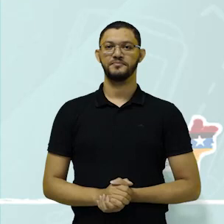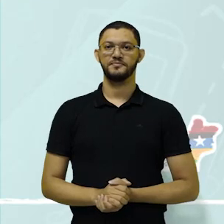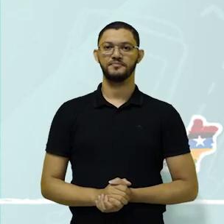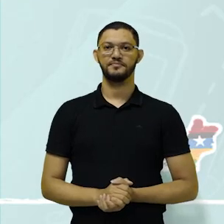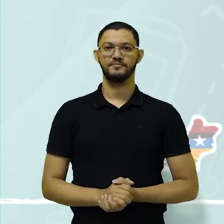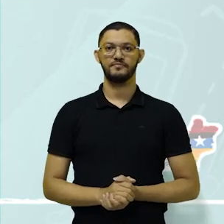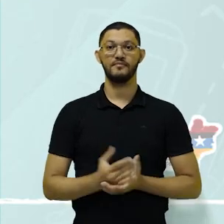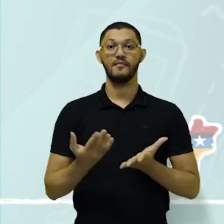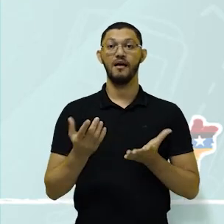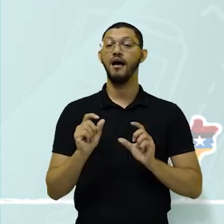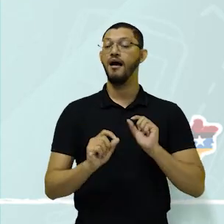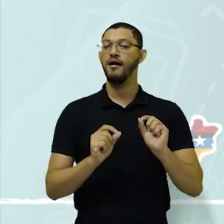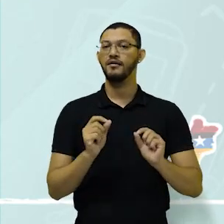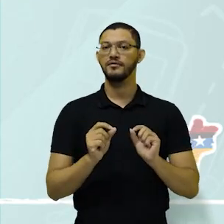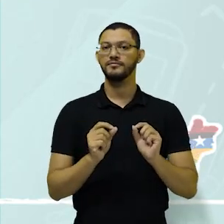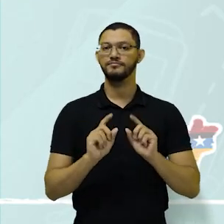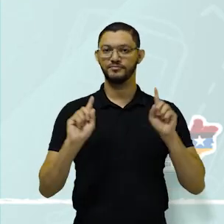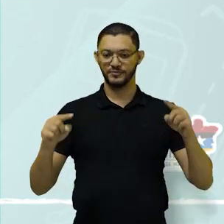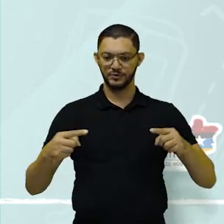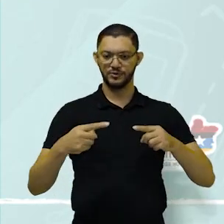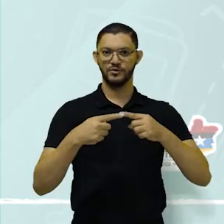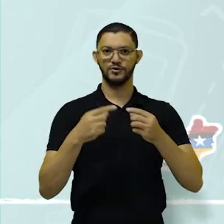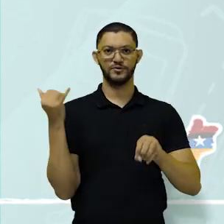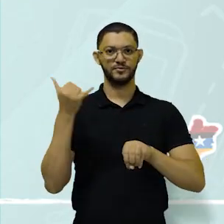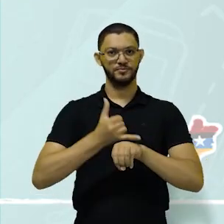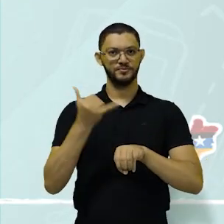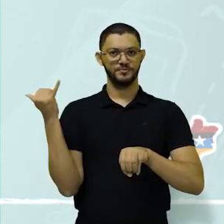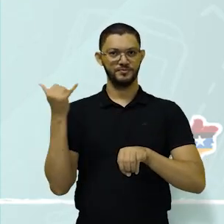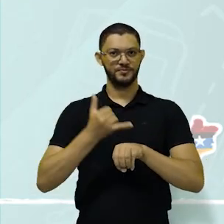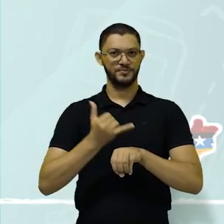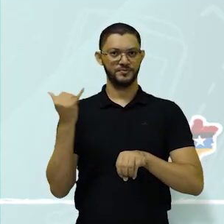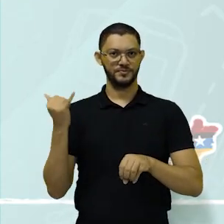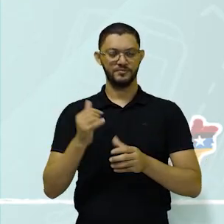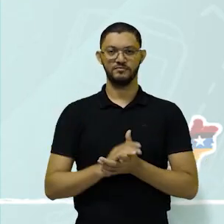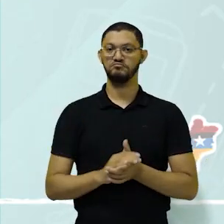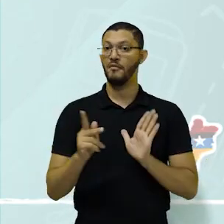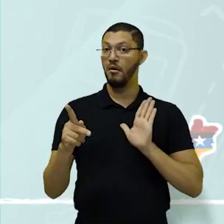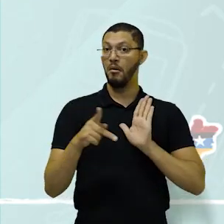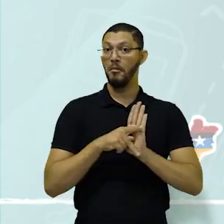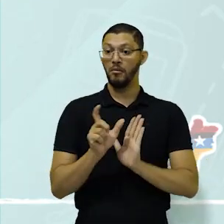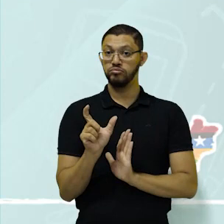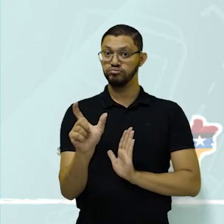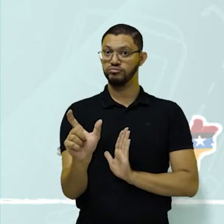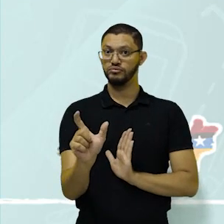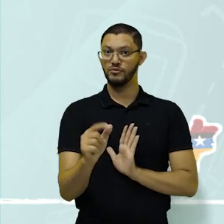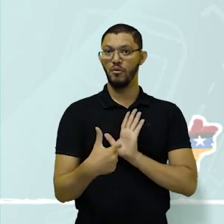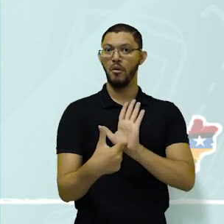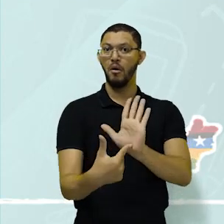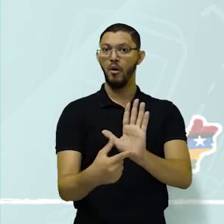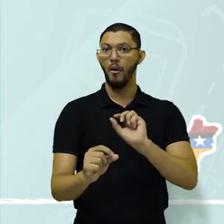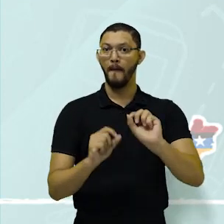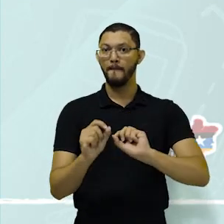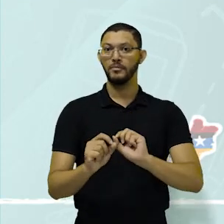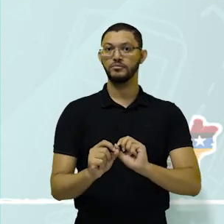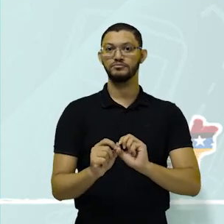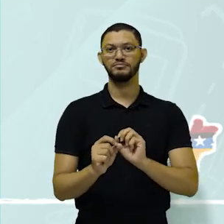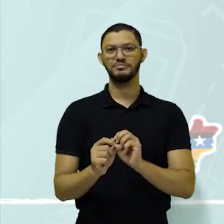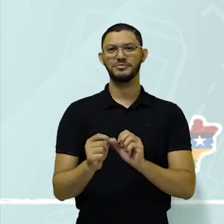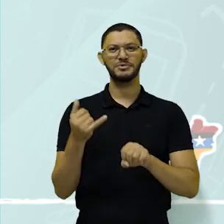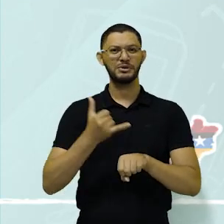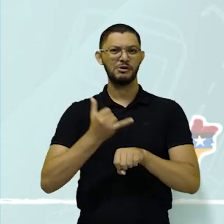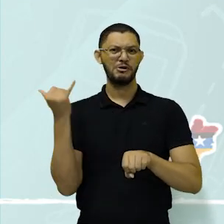E aí nós vamos chegar na ligação iônica. Bom, como o próprio nome indica, por isso que falamos de